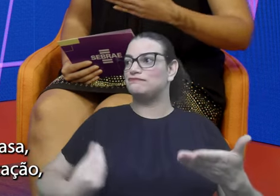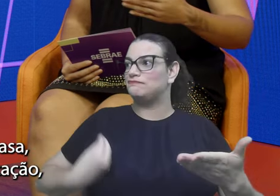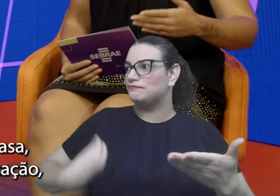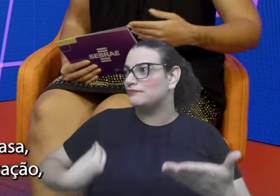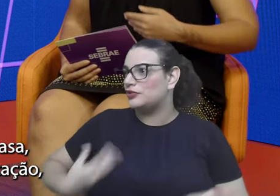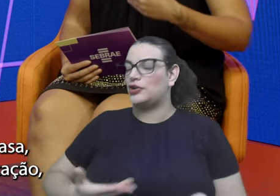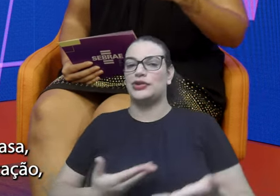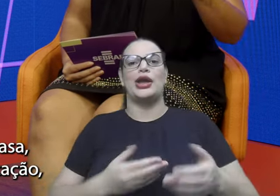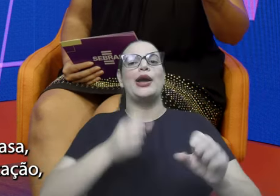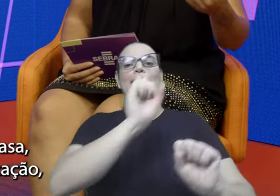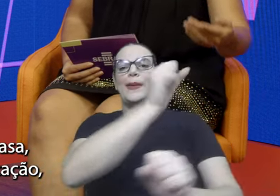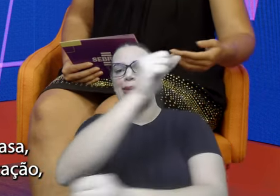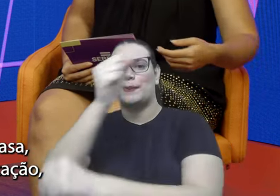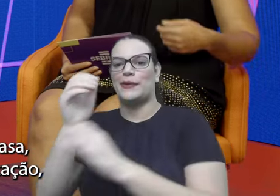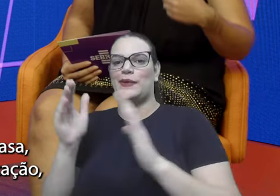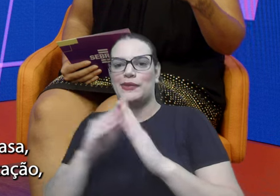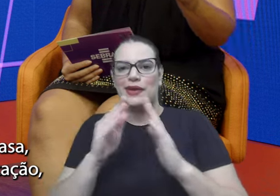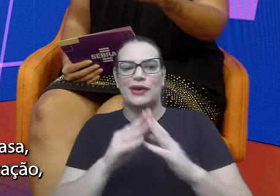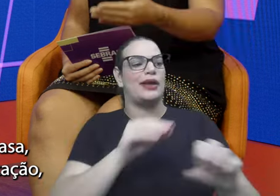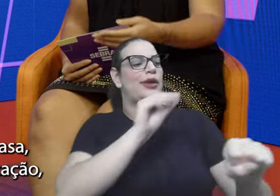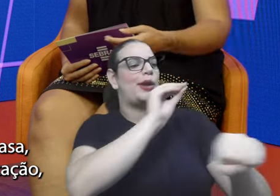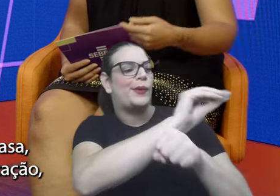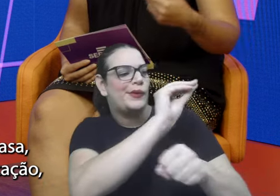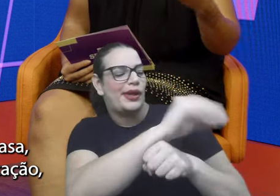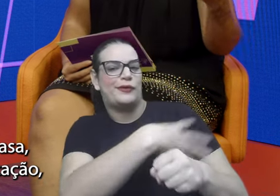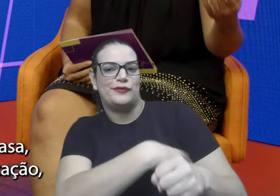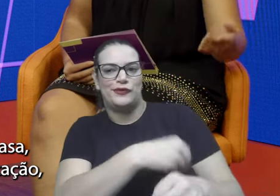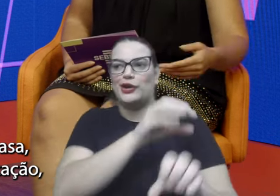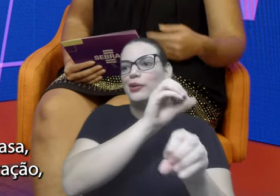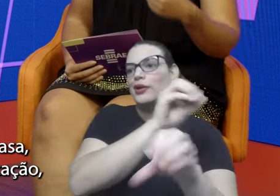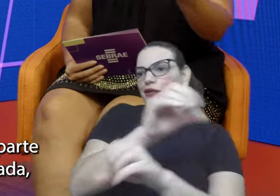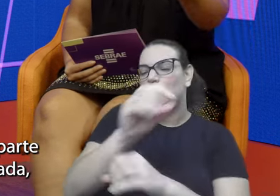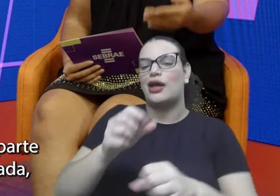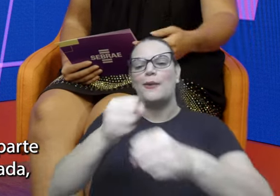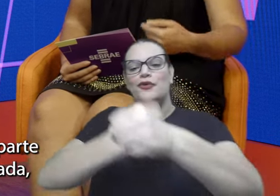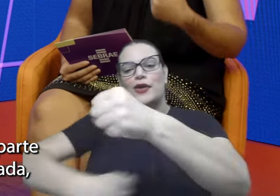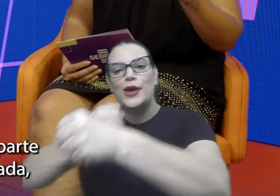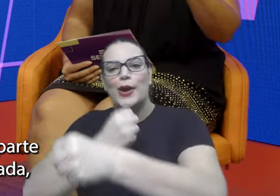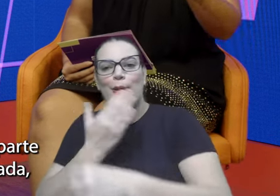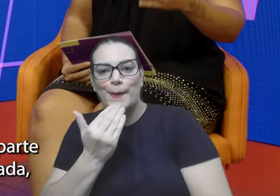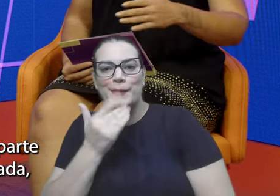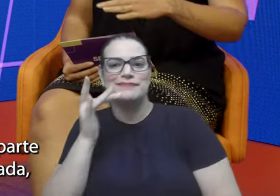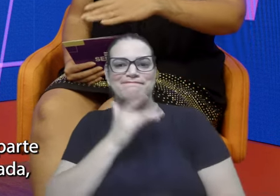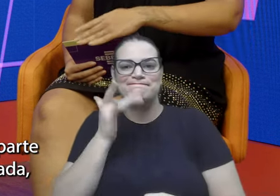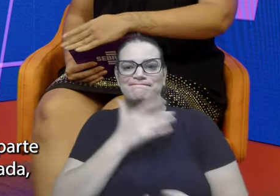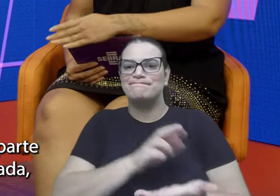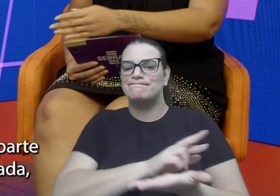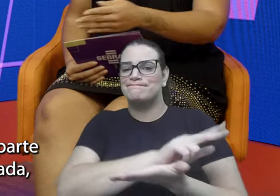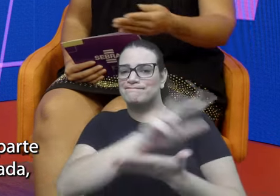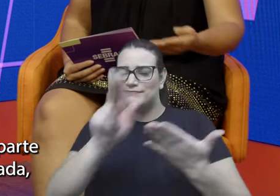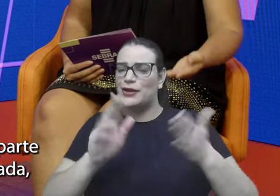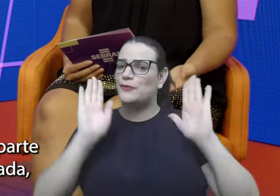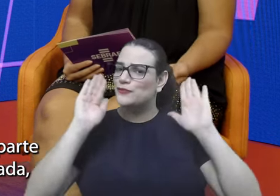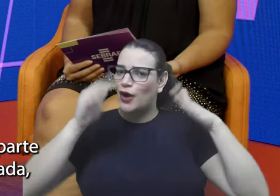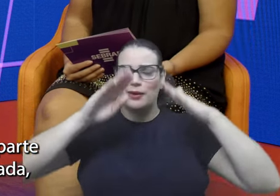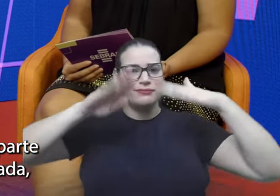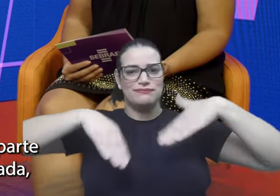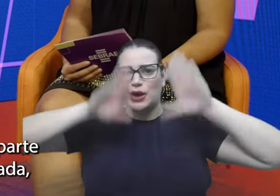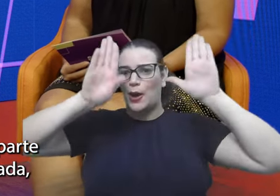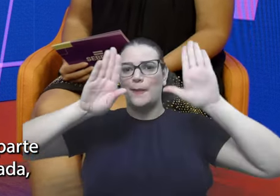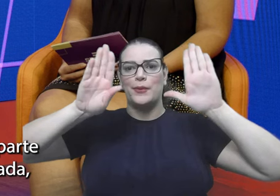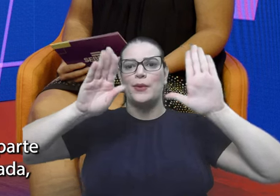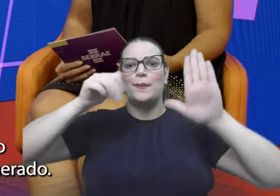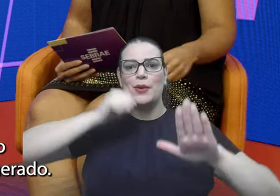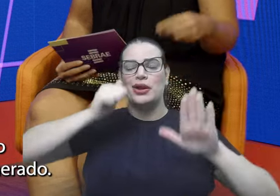Toda a parte de limpeza da casa cuidado com as crianças educação fazer comida fazer toda essa parte é realmente muito